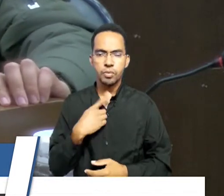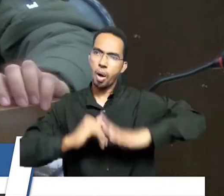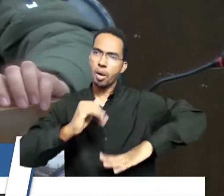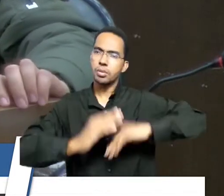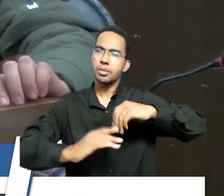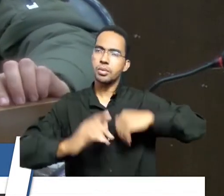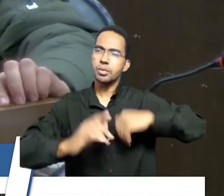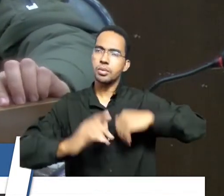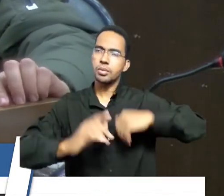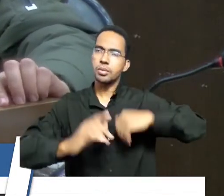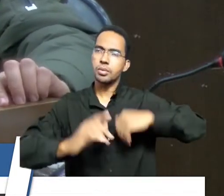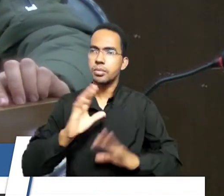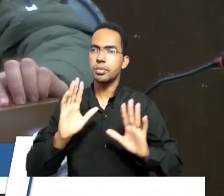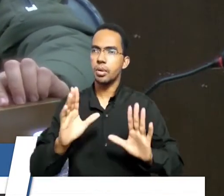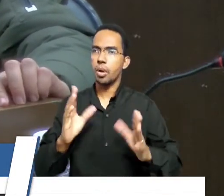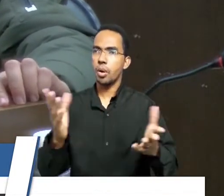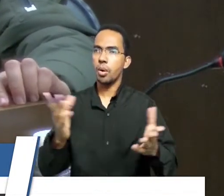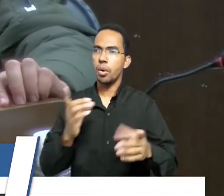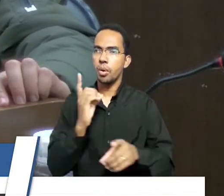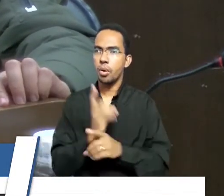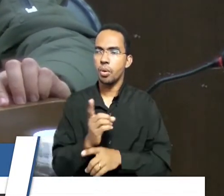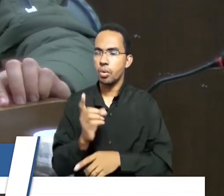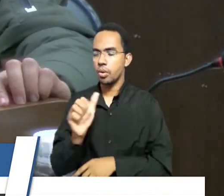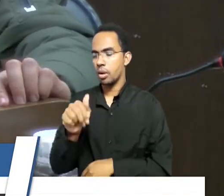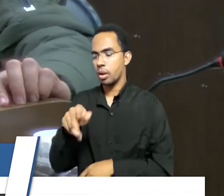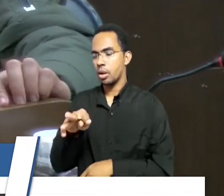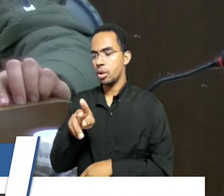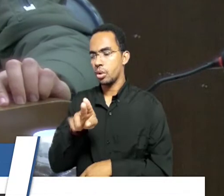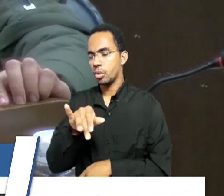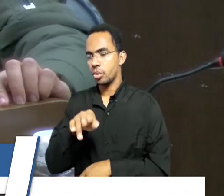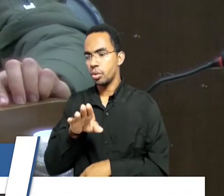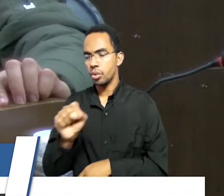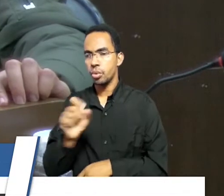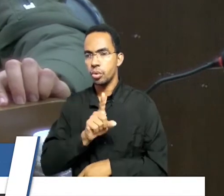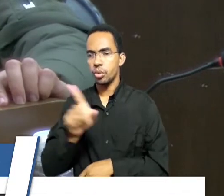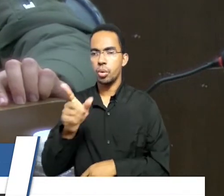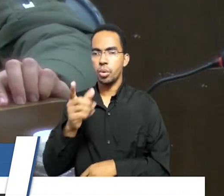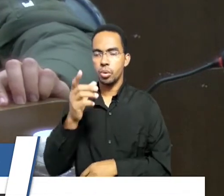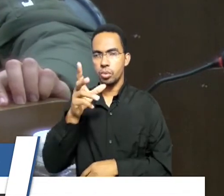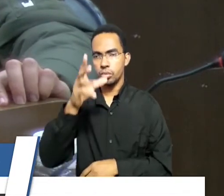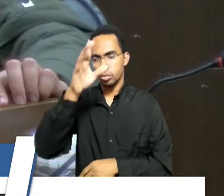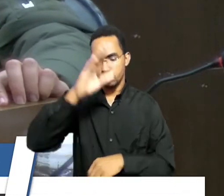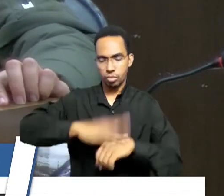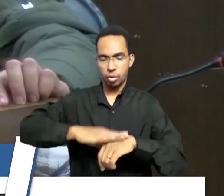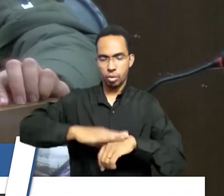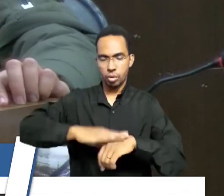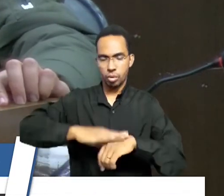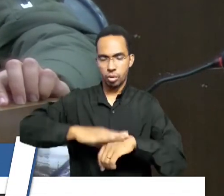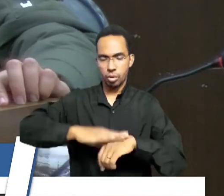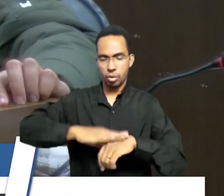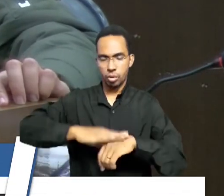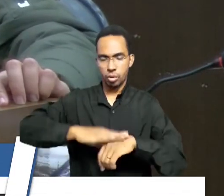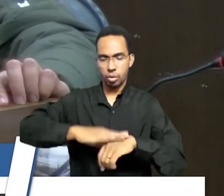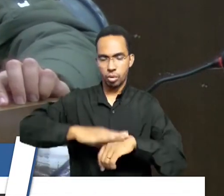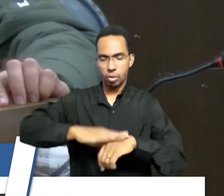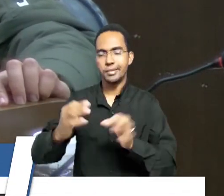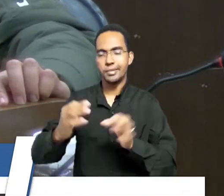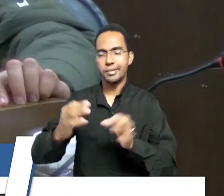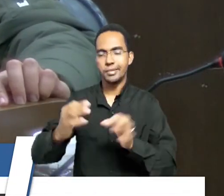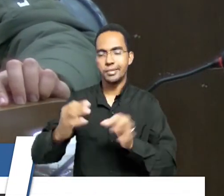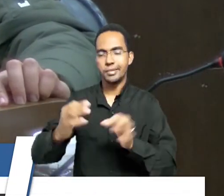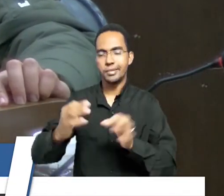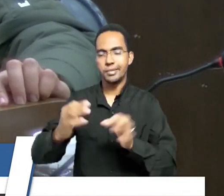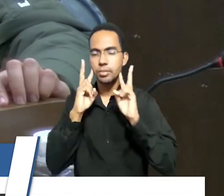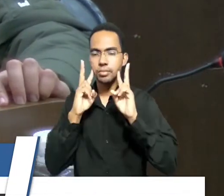encontro muito com o Antunes, com o Evair ali no Paço Municipal, e a gente vê essa